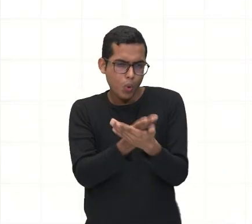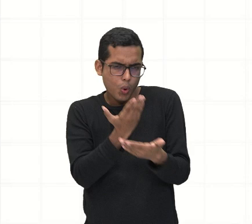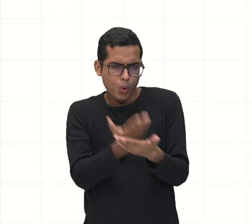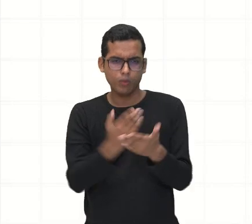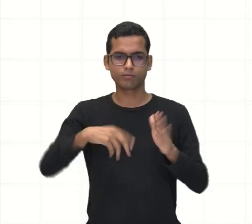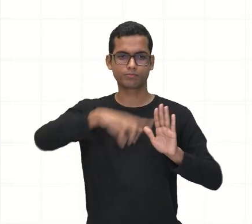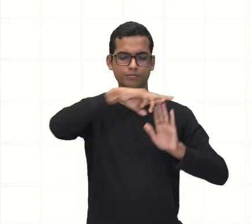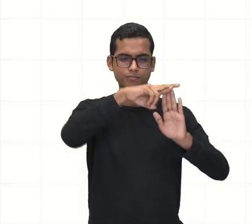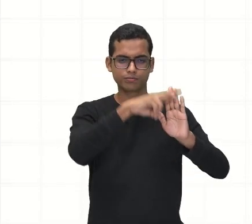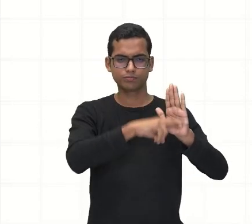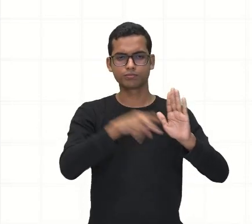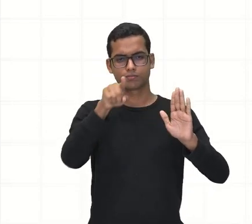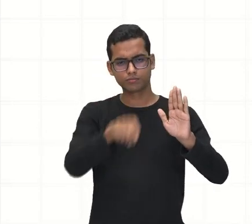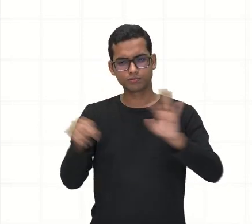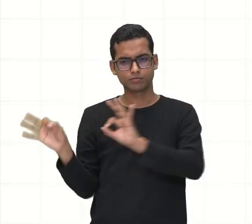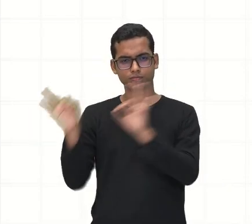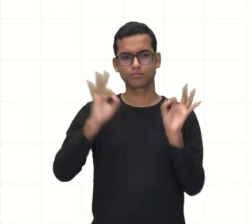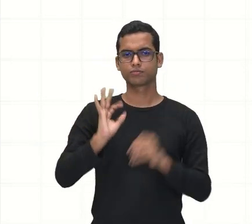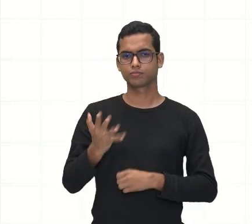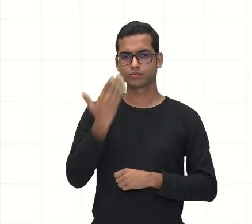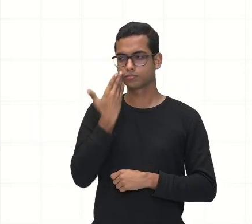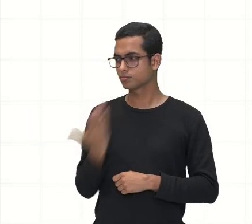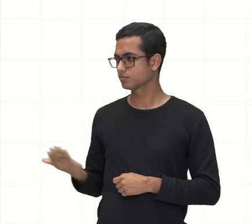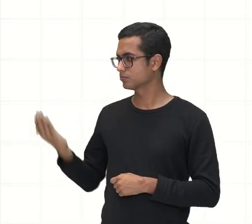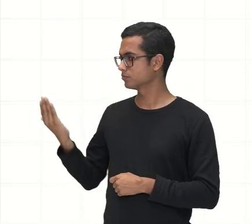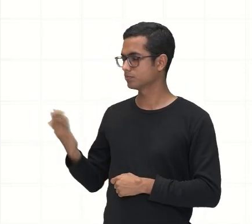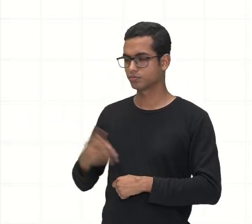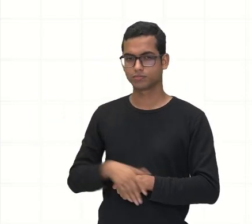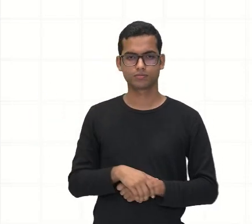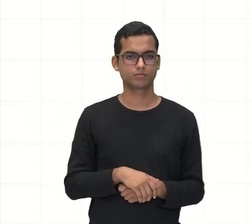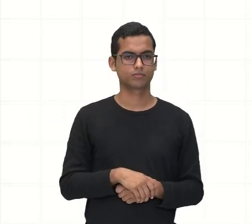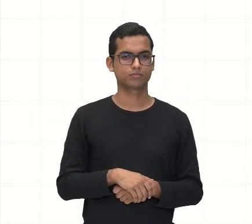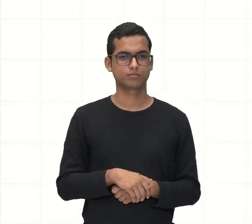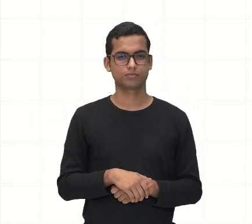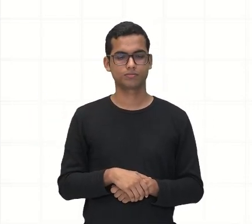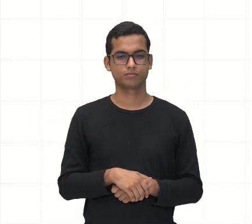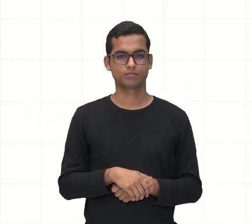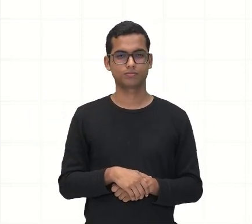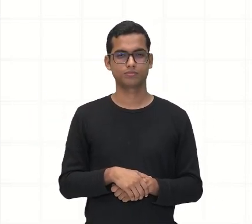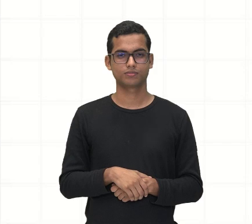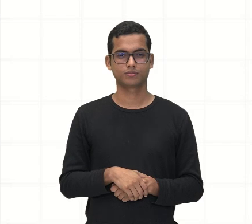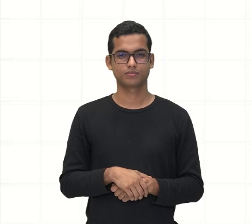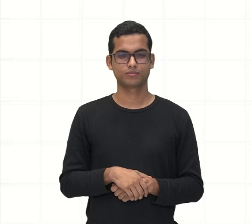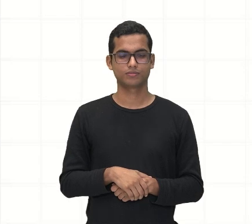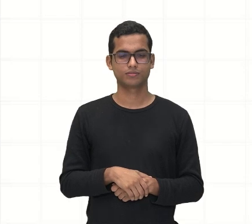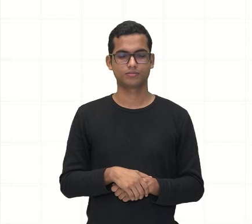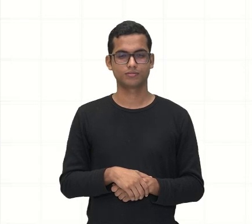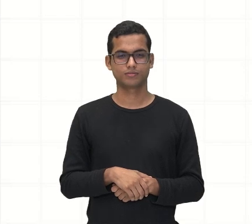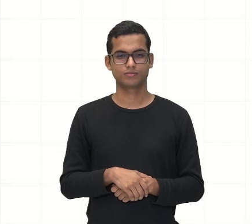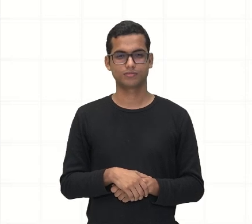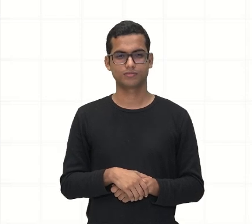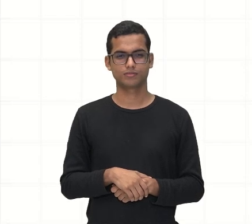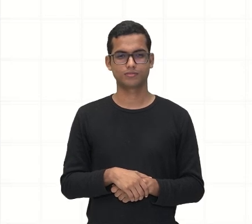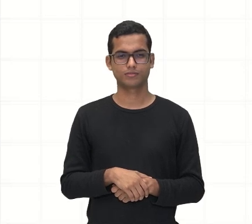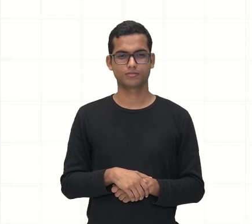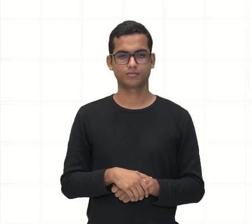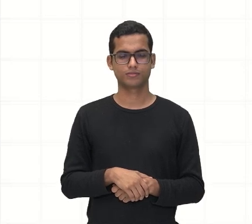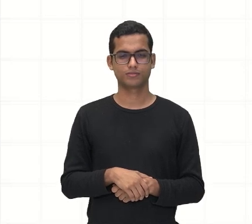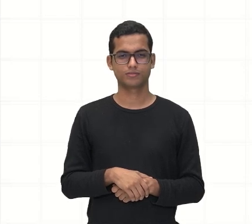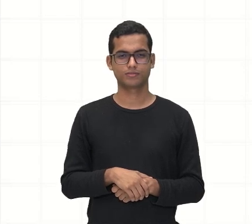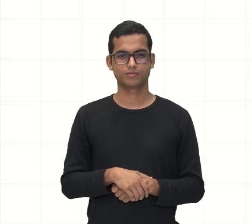vamos reforçar, tá bom? As regras para resolvermos uma expressão numérica. E aí, pessoal, a regra primeira é o